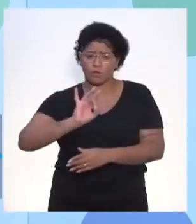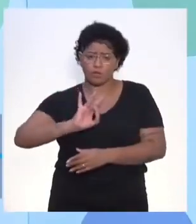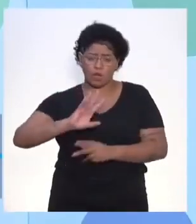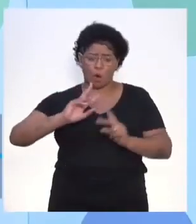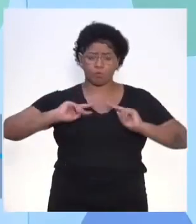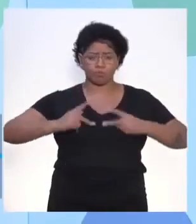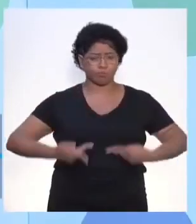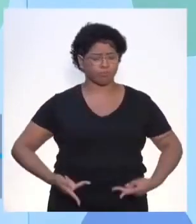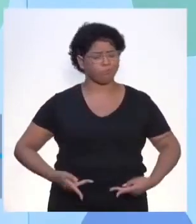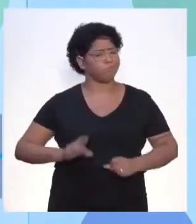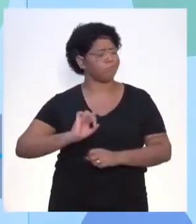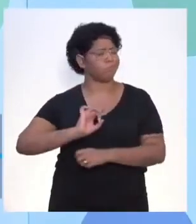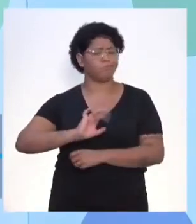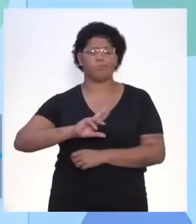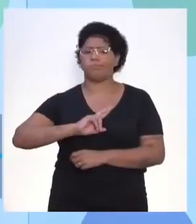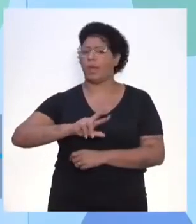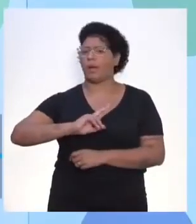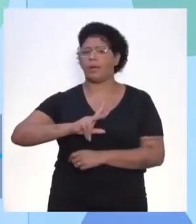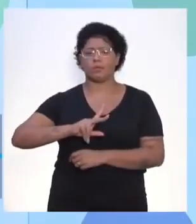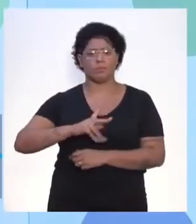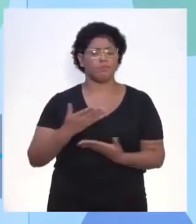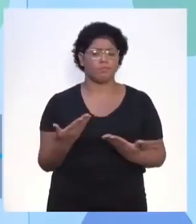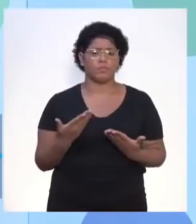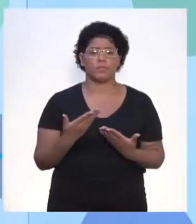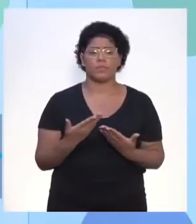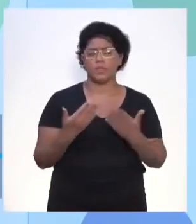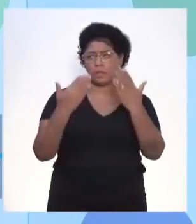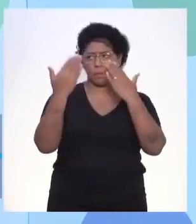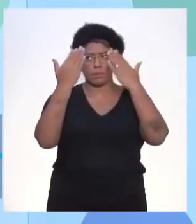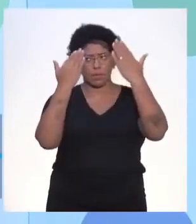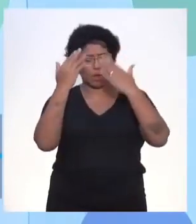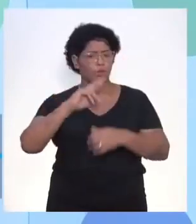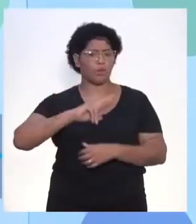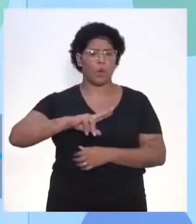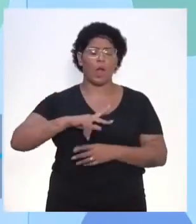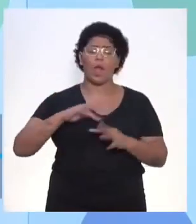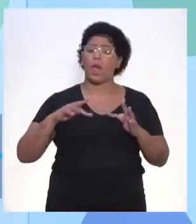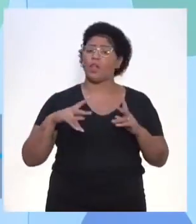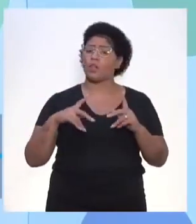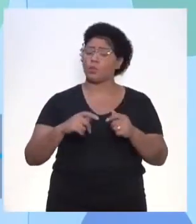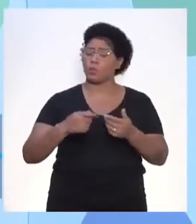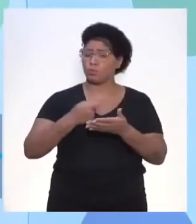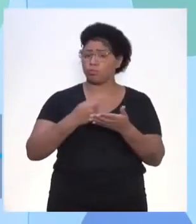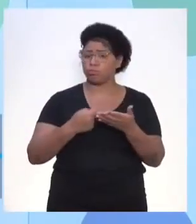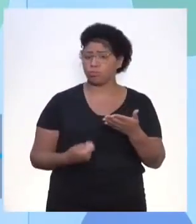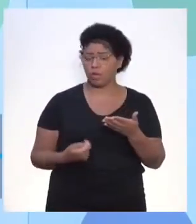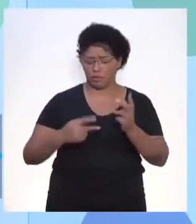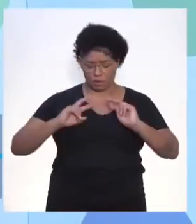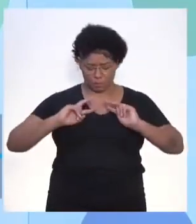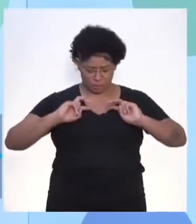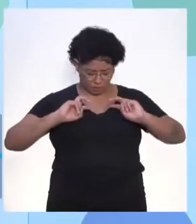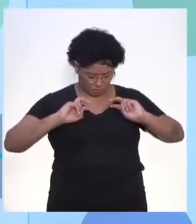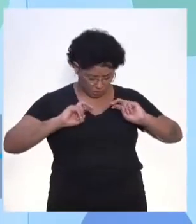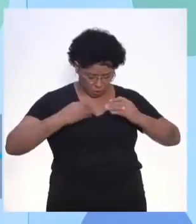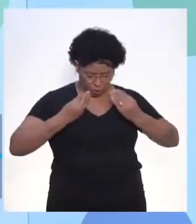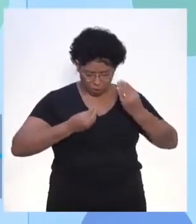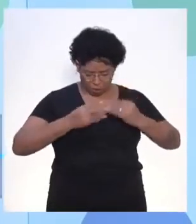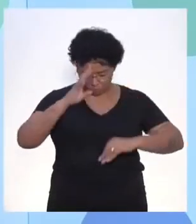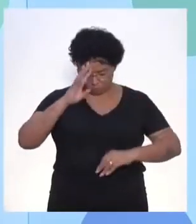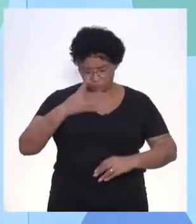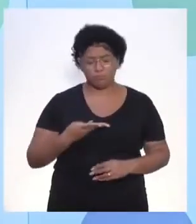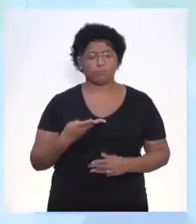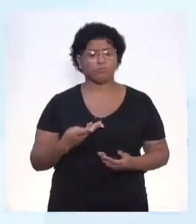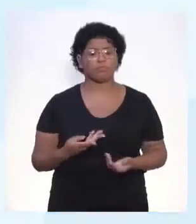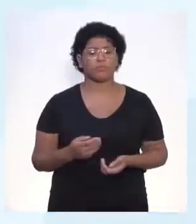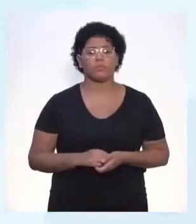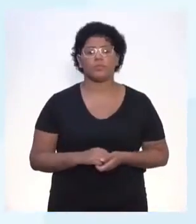mas também não é só essa questão aí psicológica. Aí a gente tem na próxima tela uma pergunta que eu nem vou dar tempo, a gente vai discutindo aqui